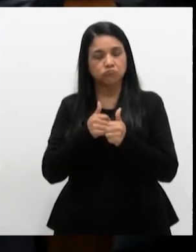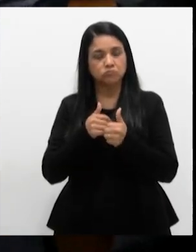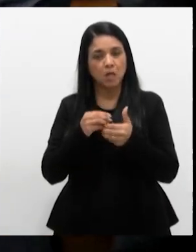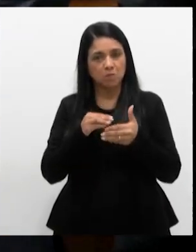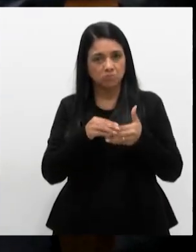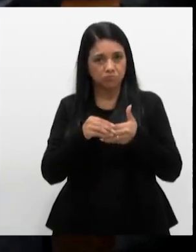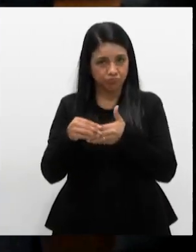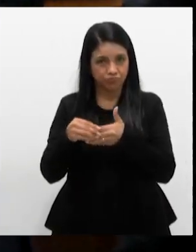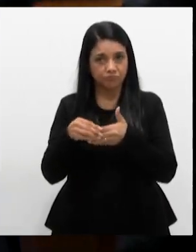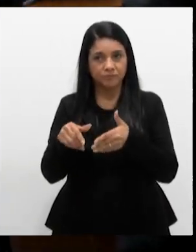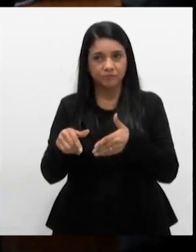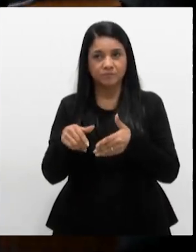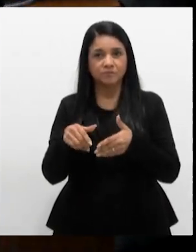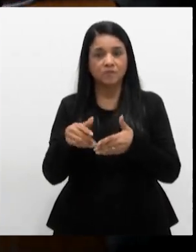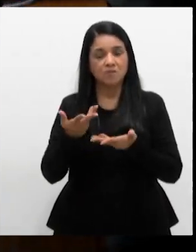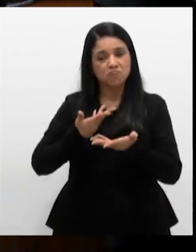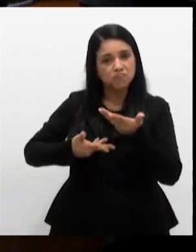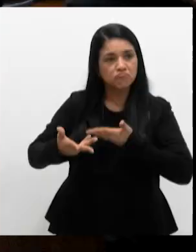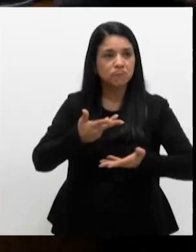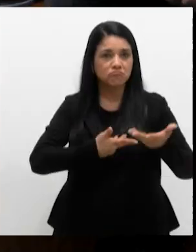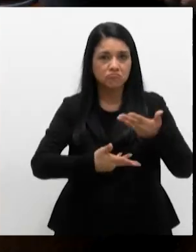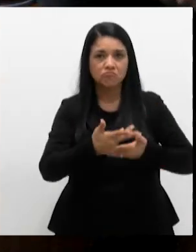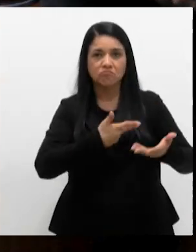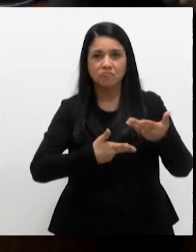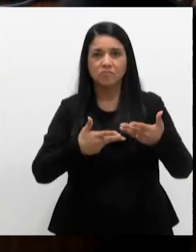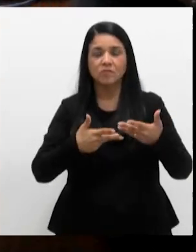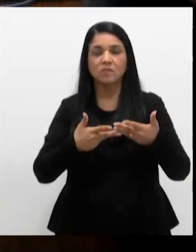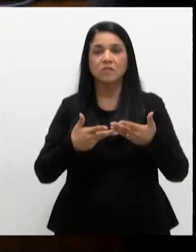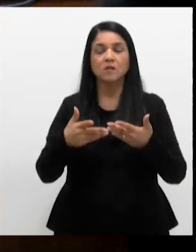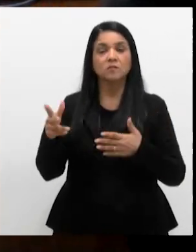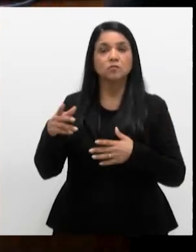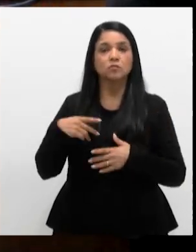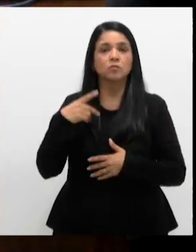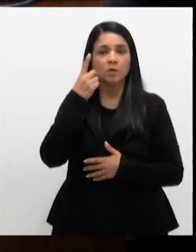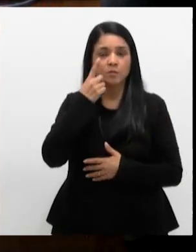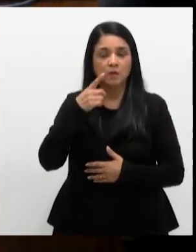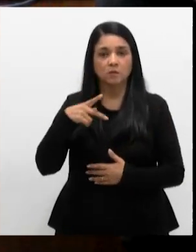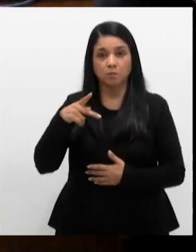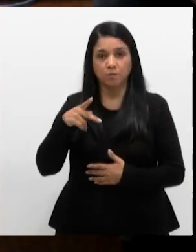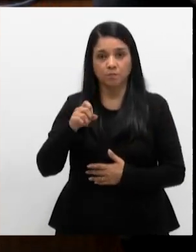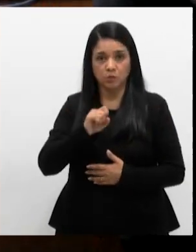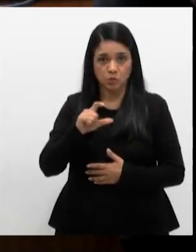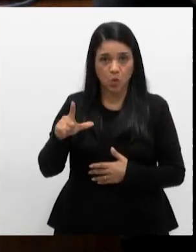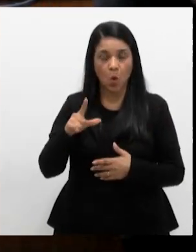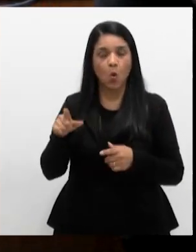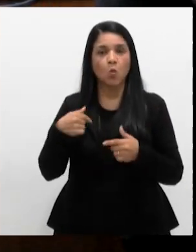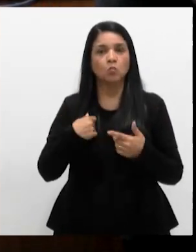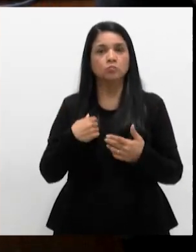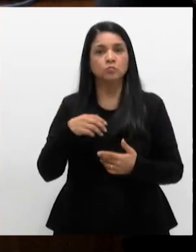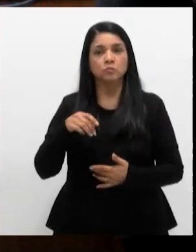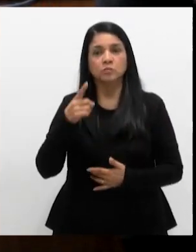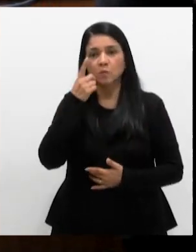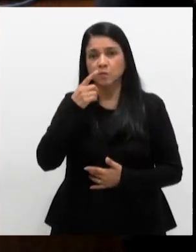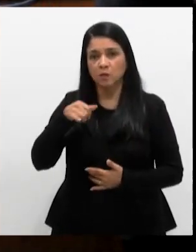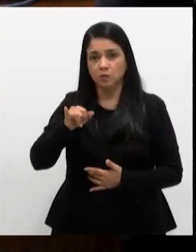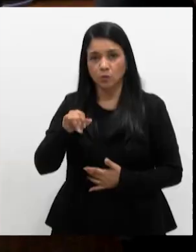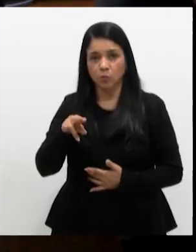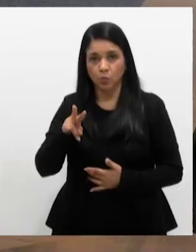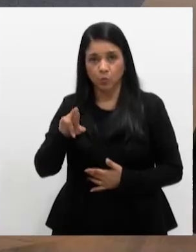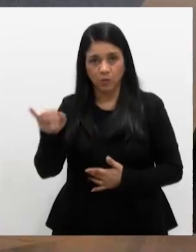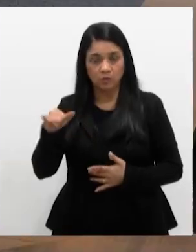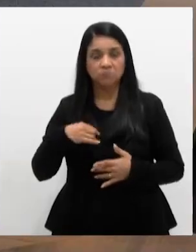está aqui, ó, a gente trocando ideia com o deputado do PSOL, o deputado Yuri, falando sobre o tema de forma absolutamente